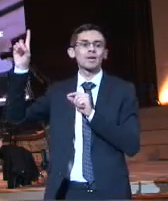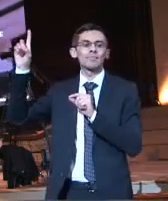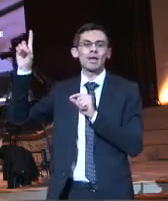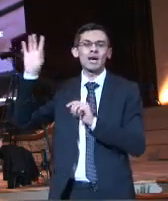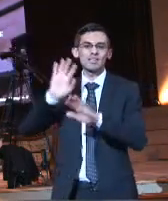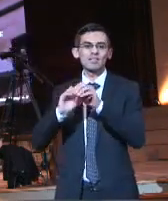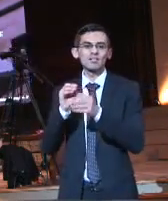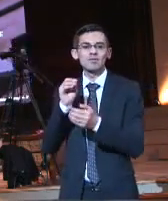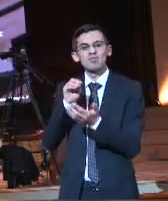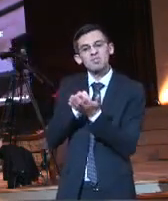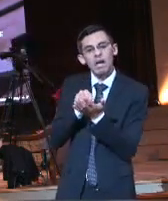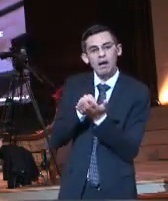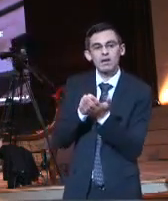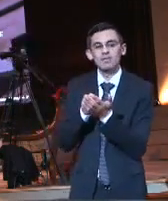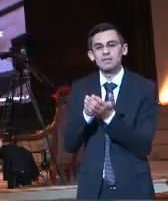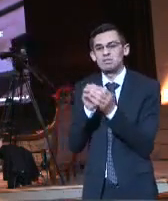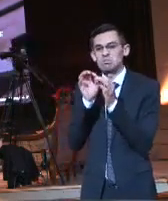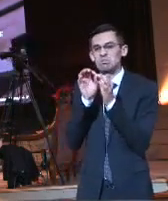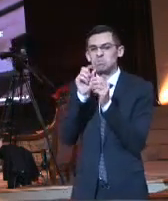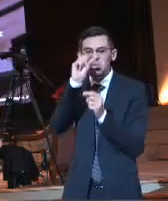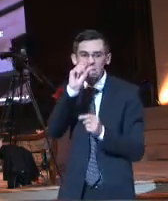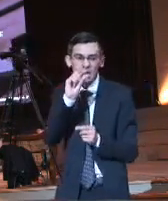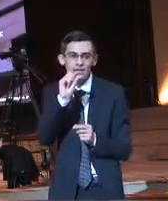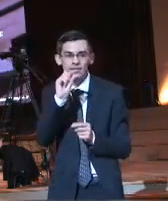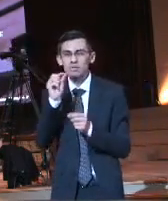pobre, muito pequena.